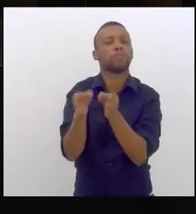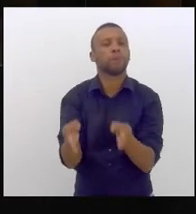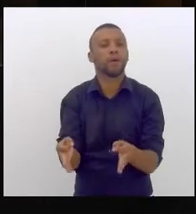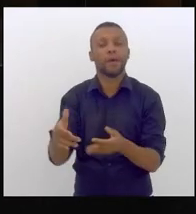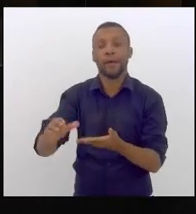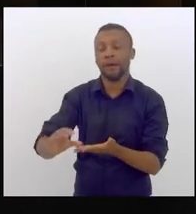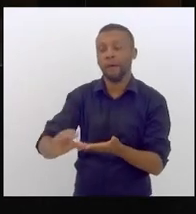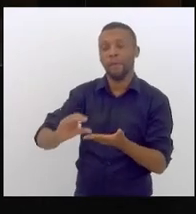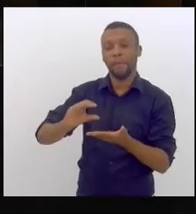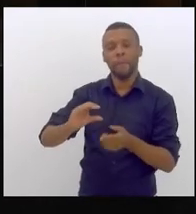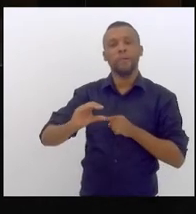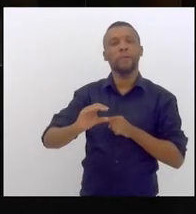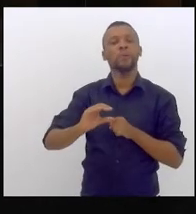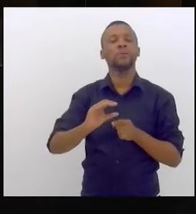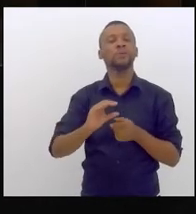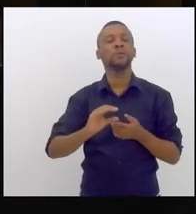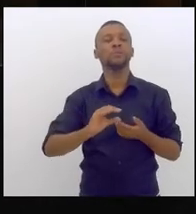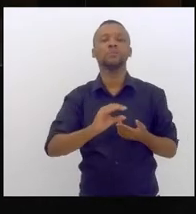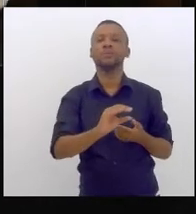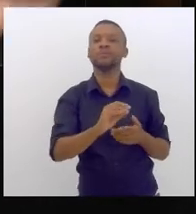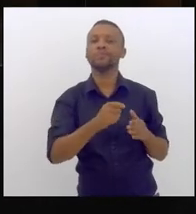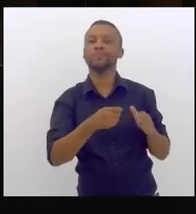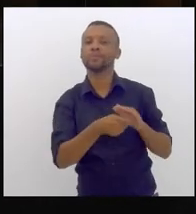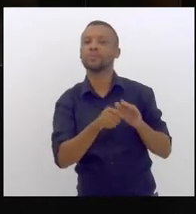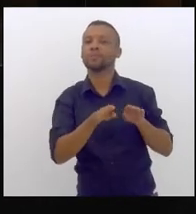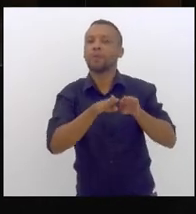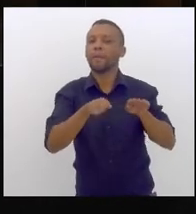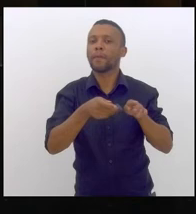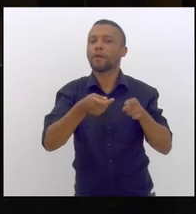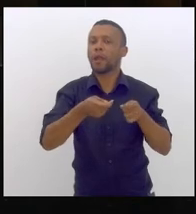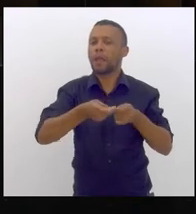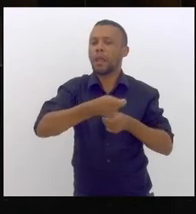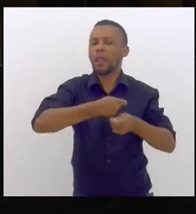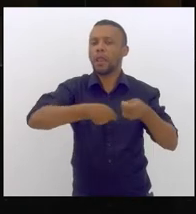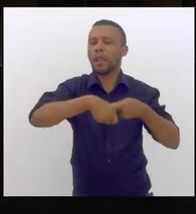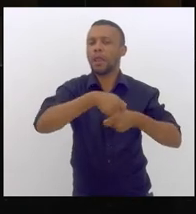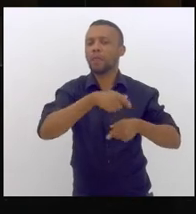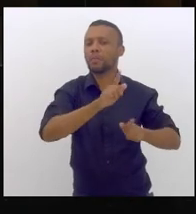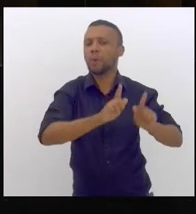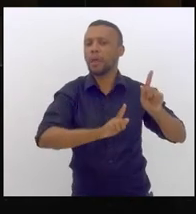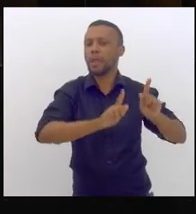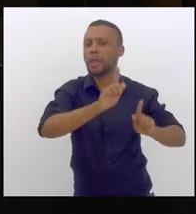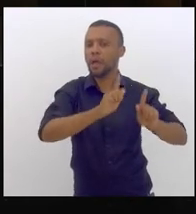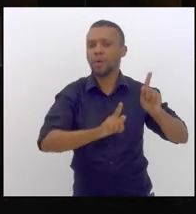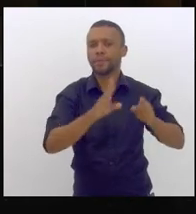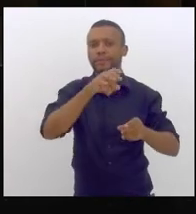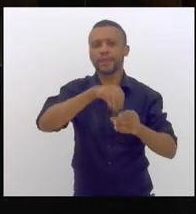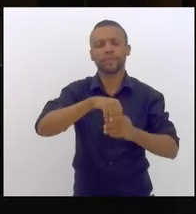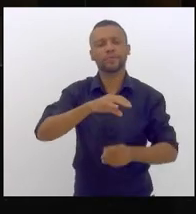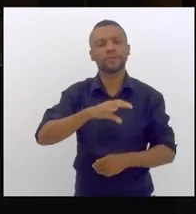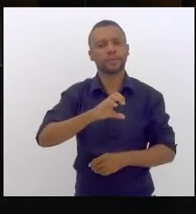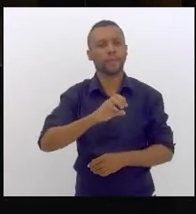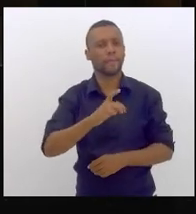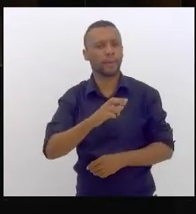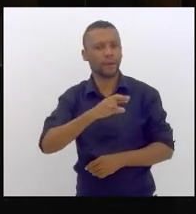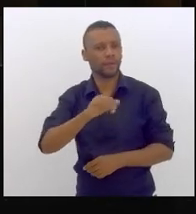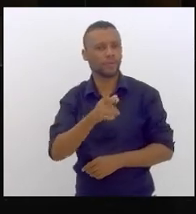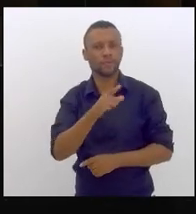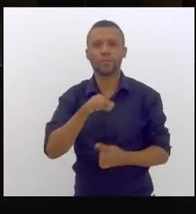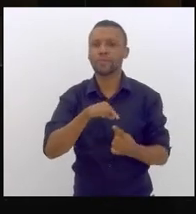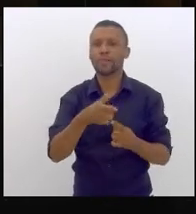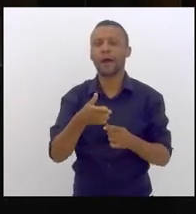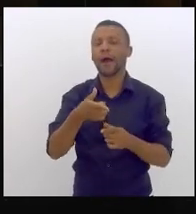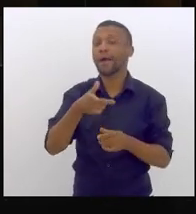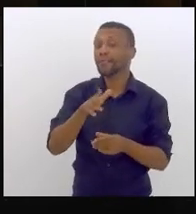sua venda, está sendo colocado num grande balcão de negócios, num leilão dentro do CEPERJ, para justamente